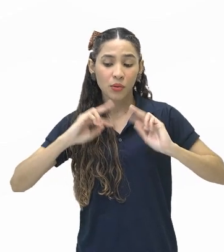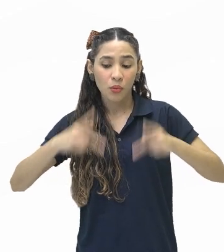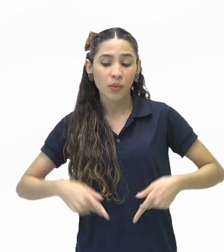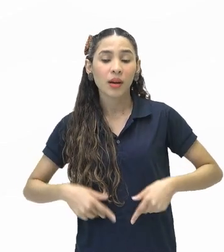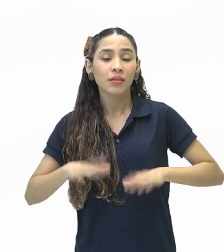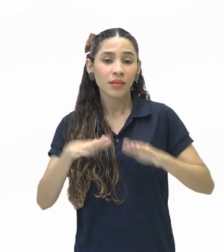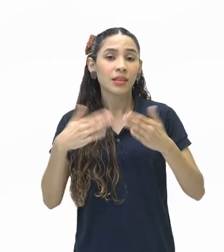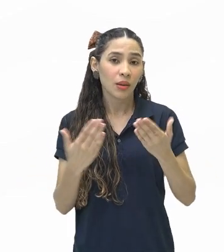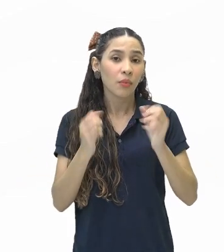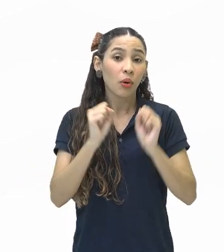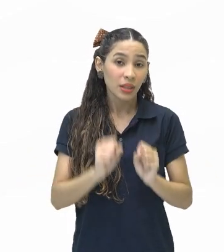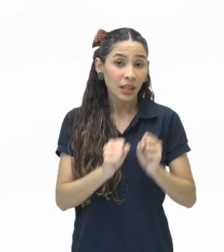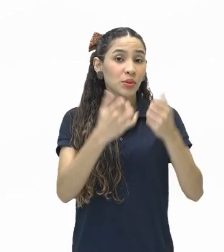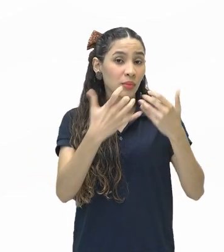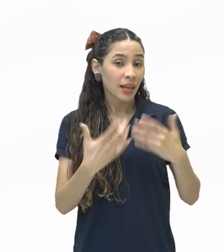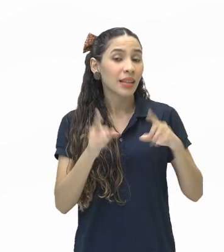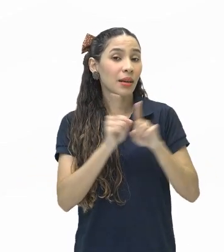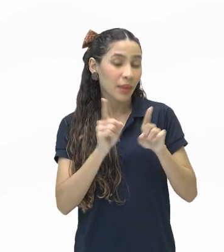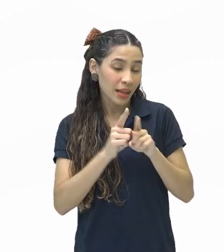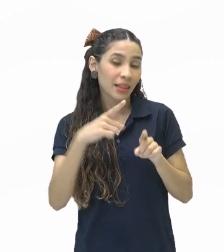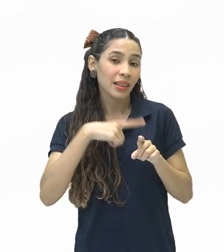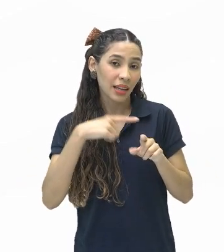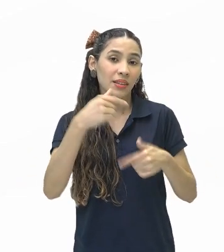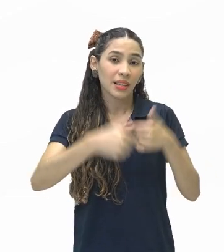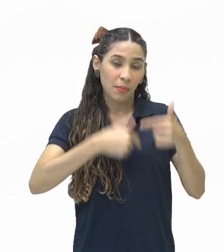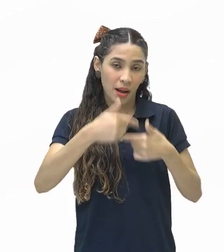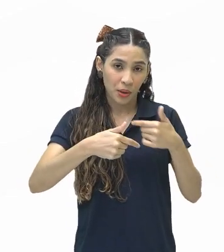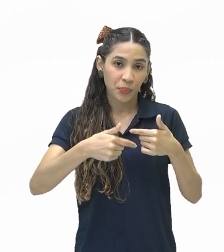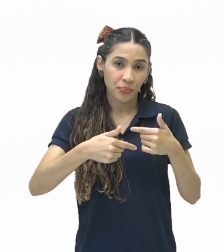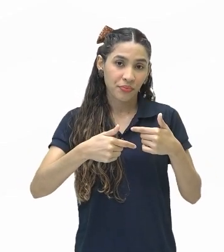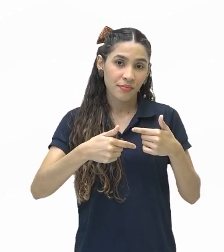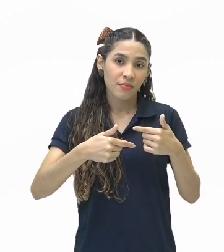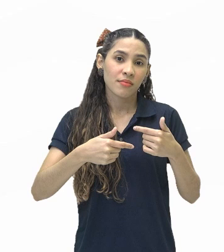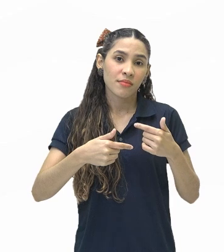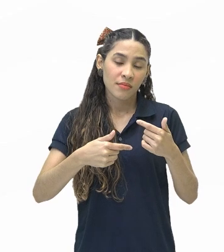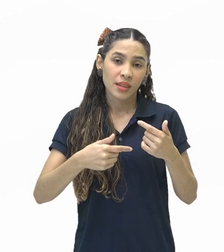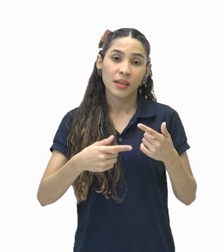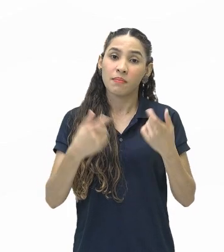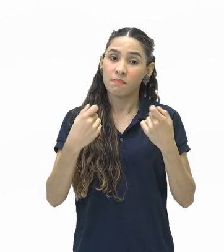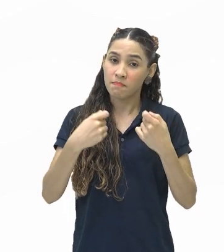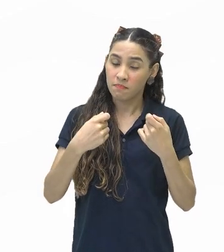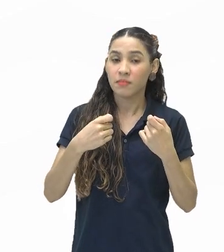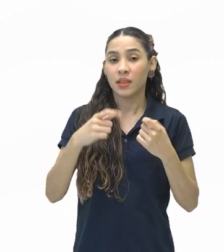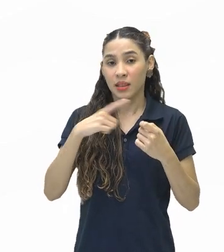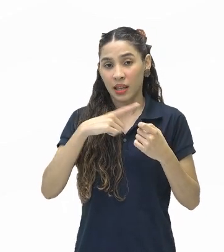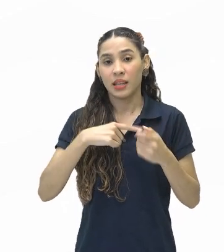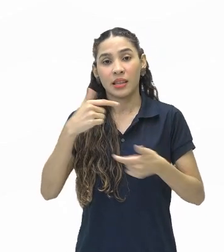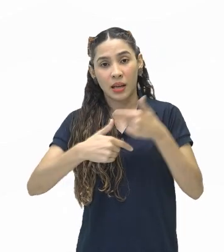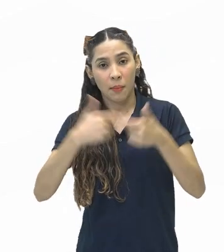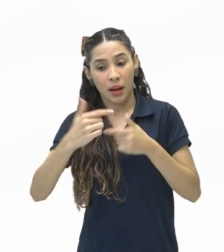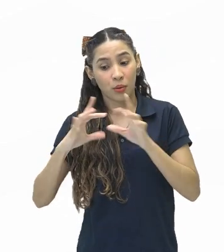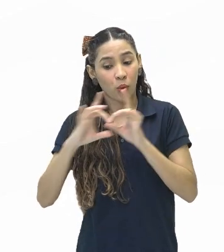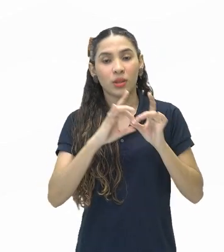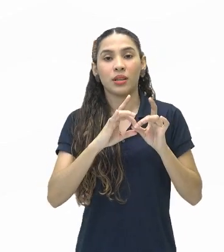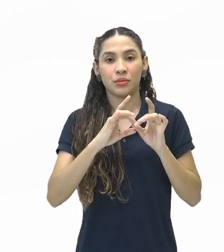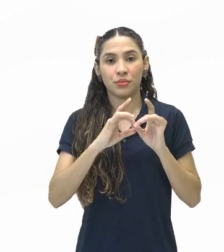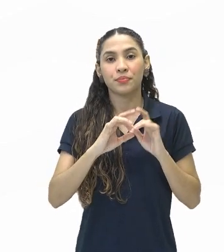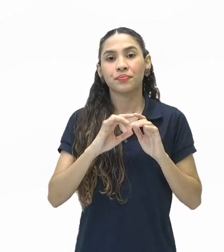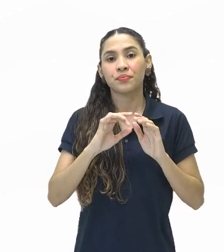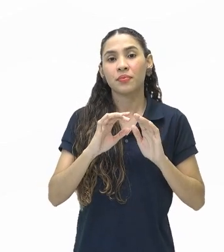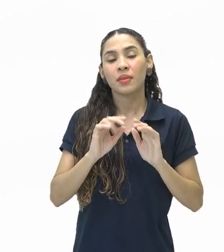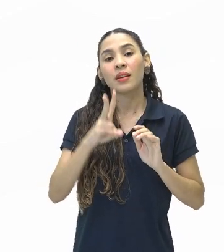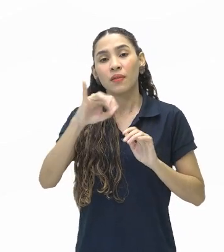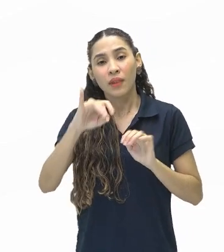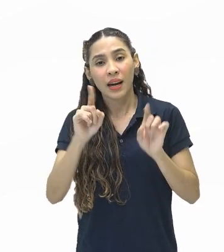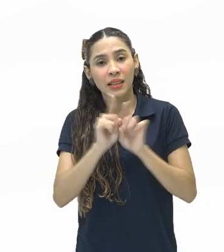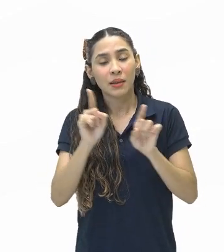então, nós podemos falar também que houve o trabalho, que a gente pode falar do trabalho nesse contexto. E ela